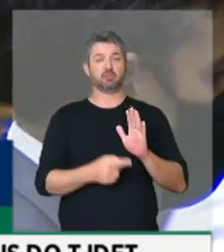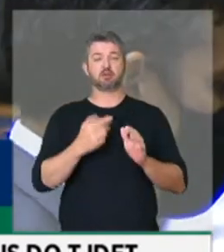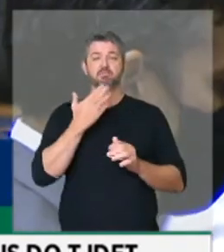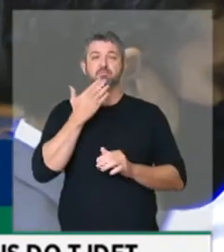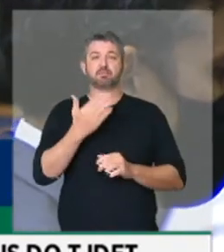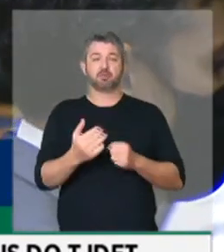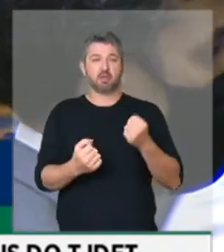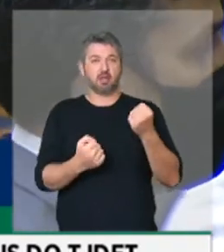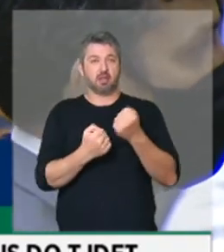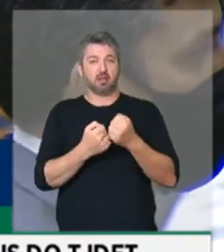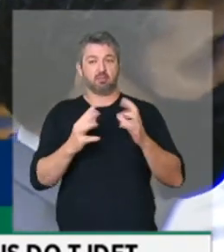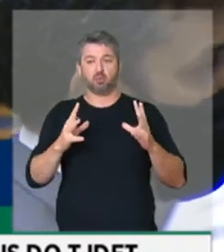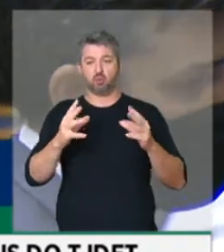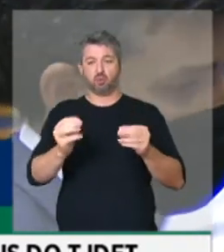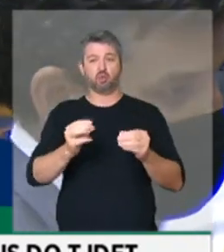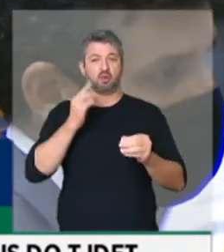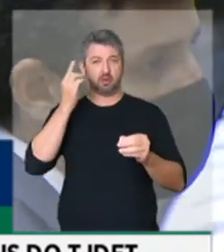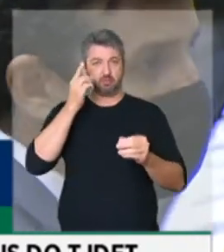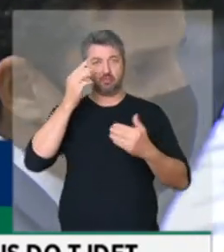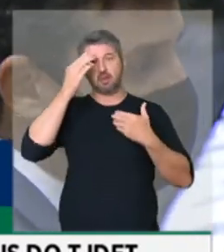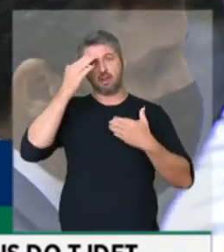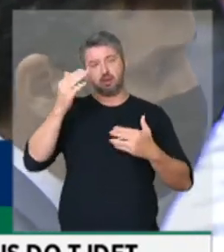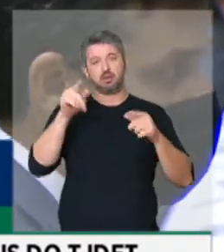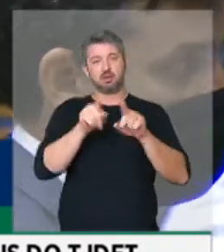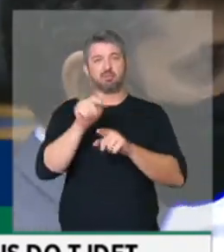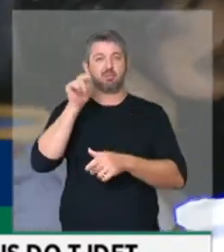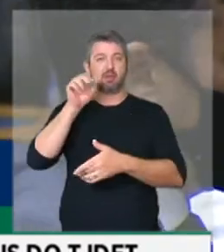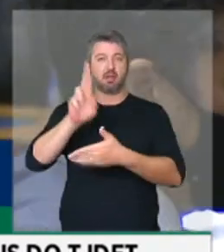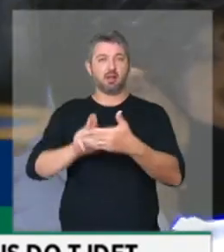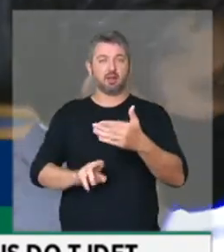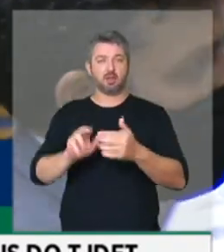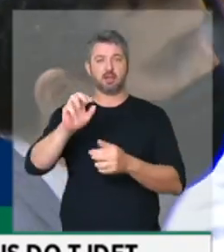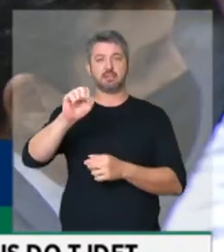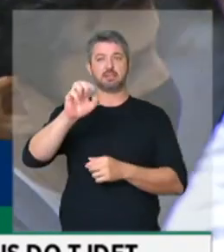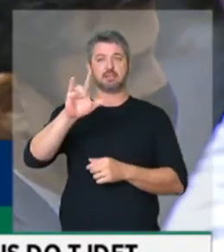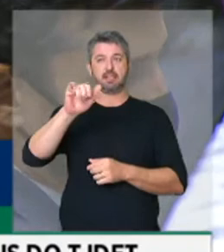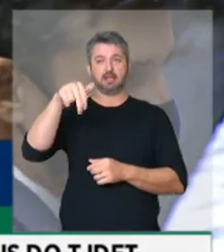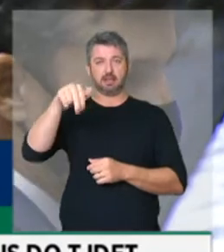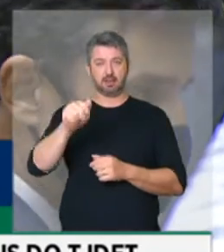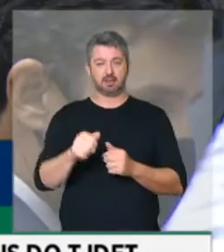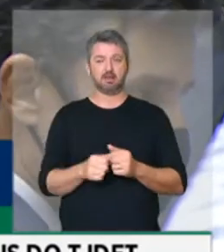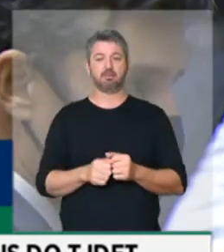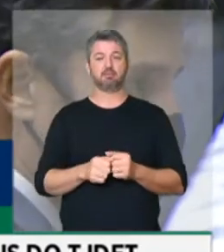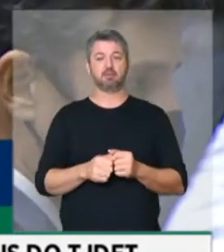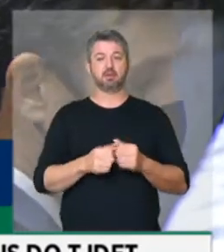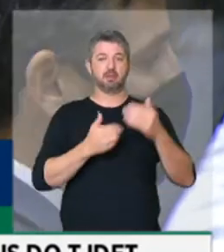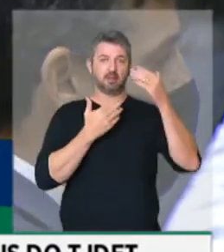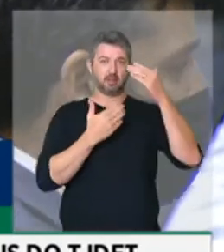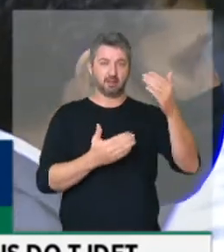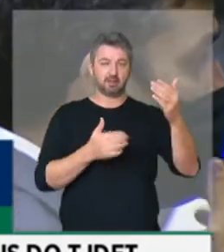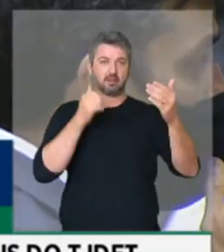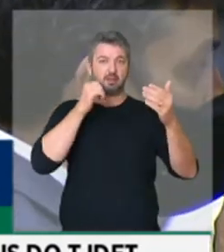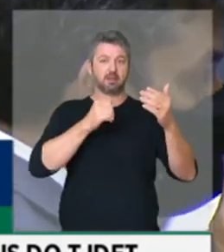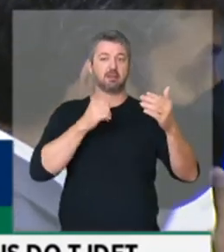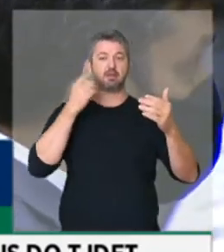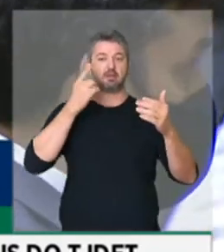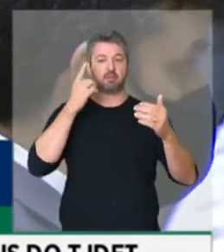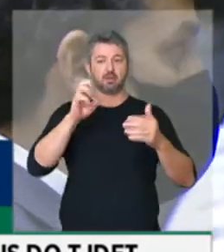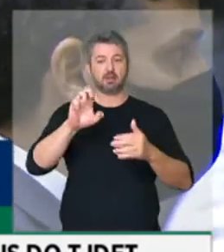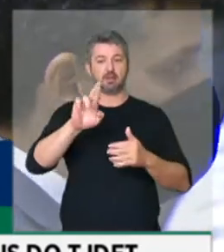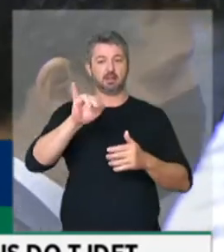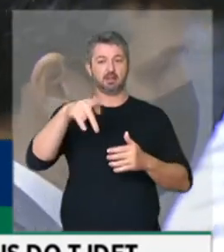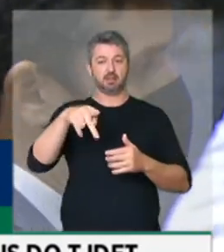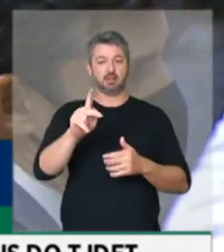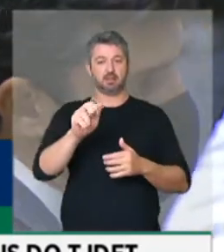apoio de todos os parlamentares, agradecer à relatora Celina, deputada Celina, agradecer à relatoria da deputada Érica